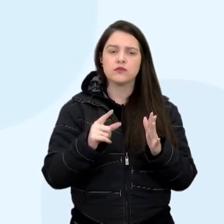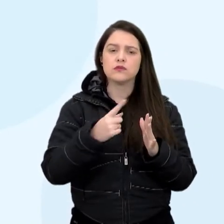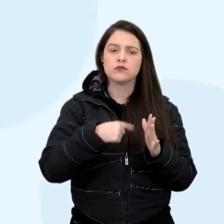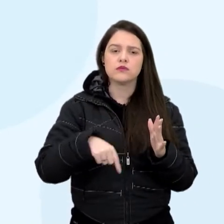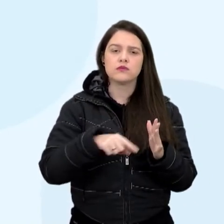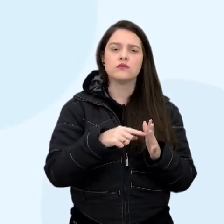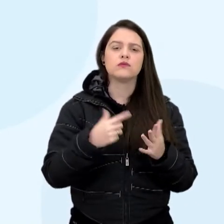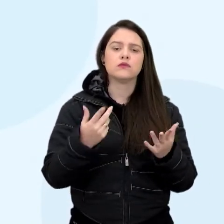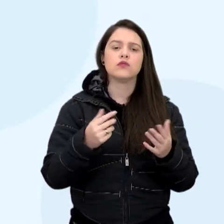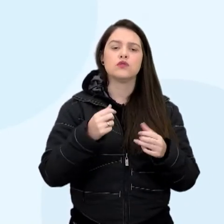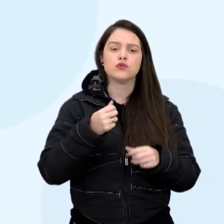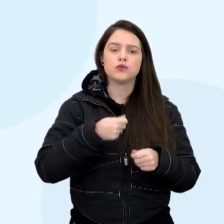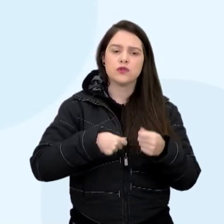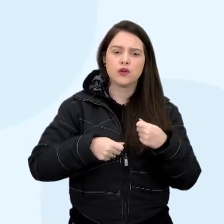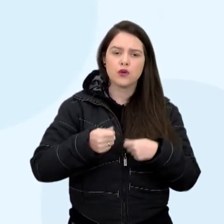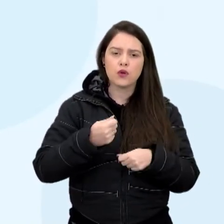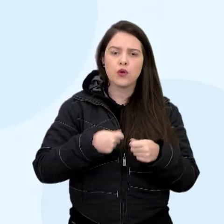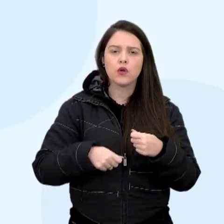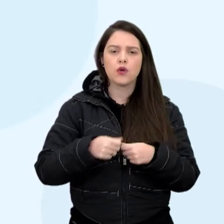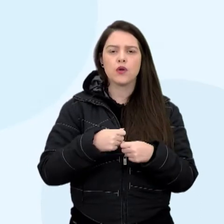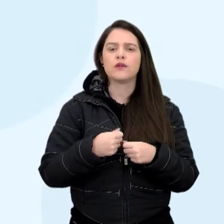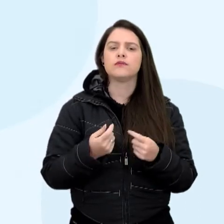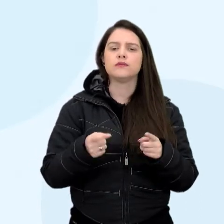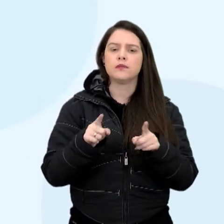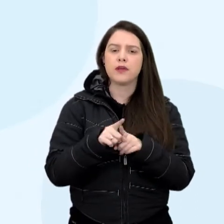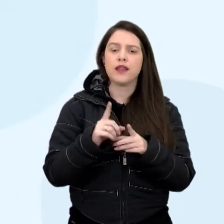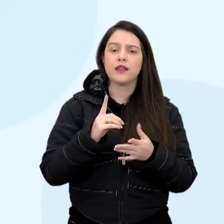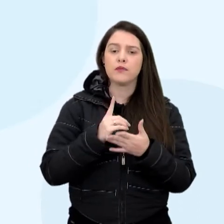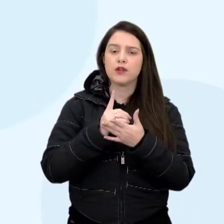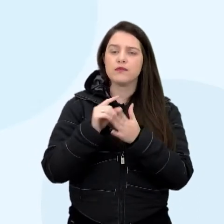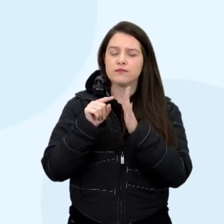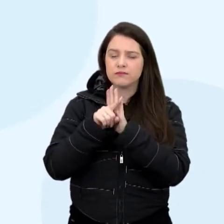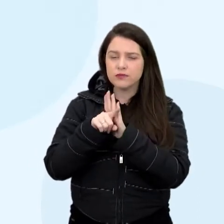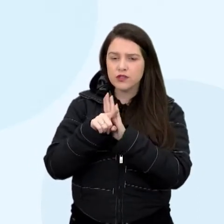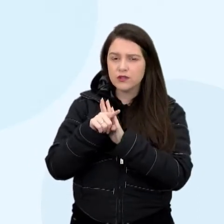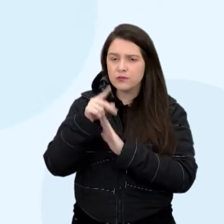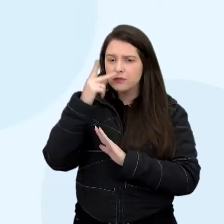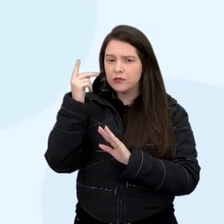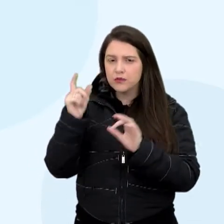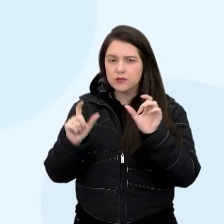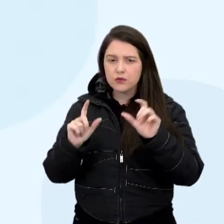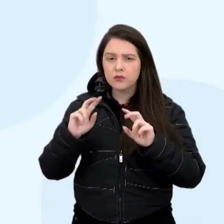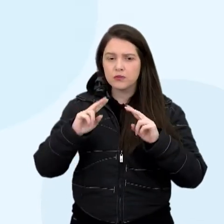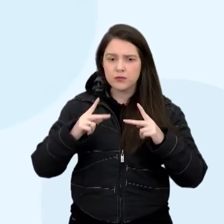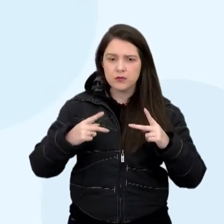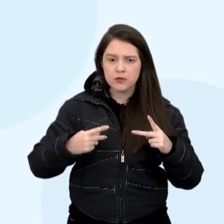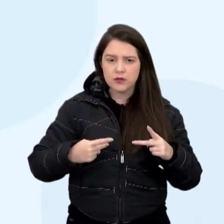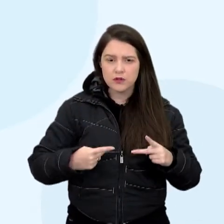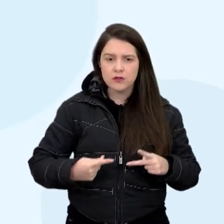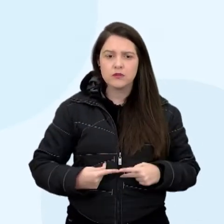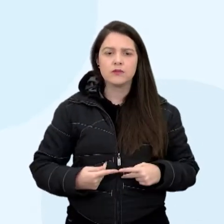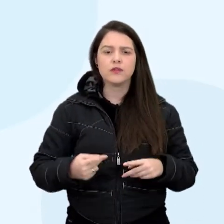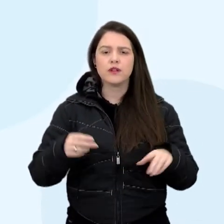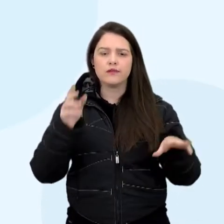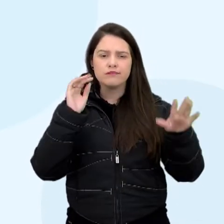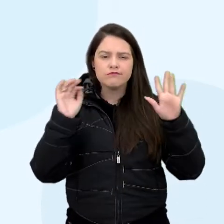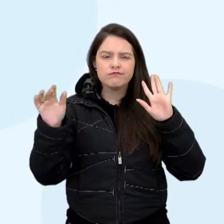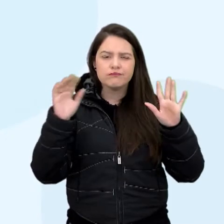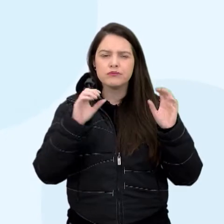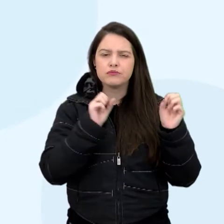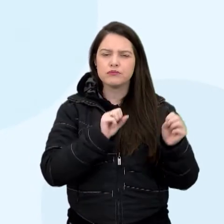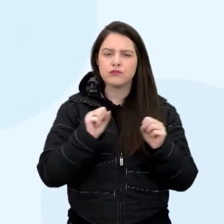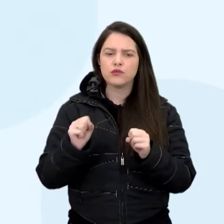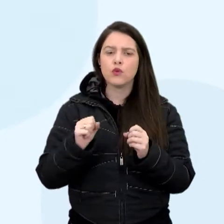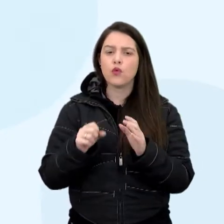pensamento econômico, tá? Demografia e investigação das populações humanas, reflexões sobre o poder do contrato social às